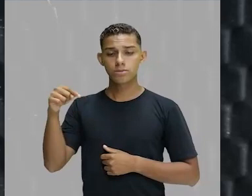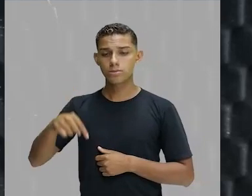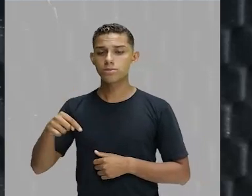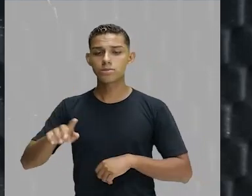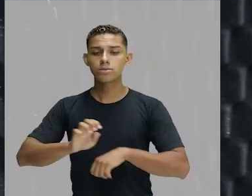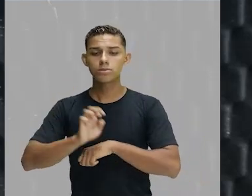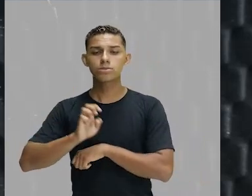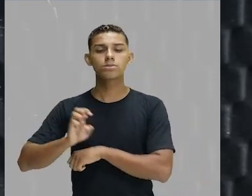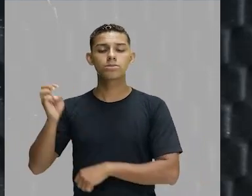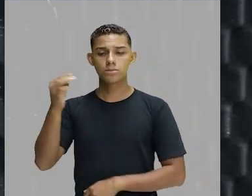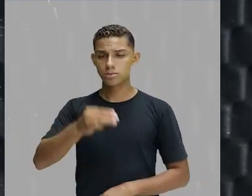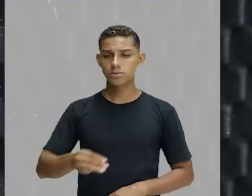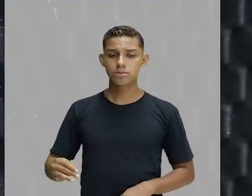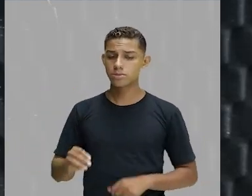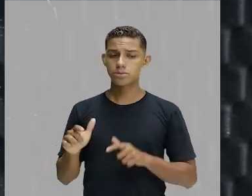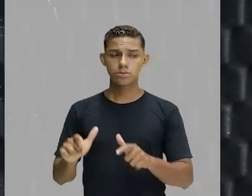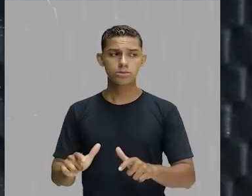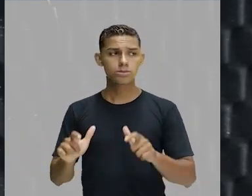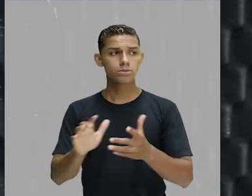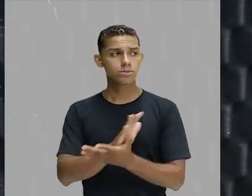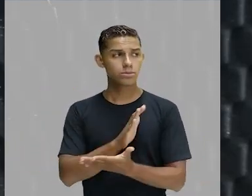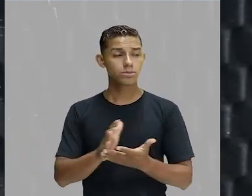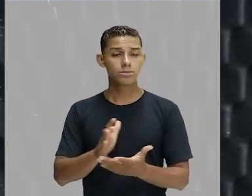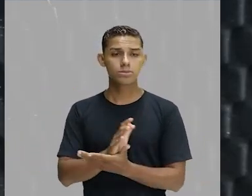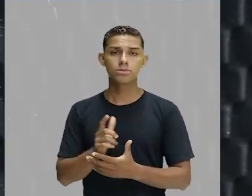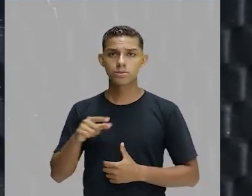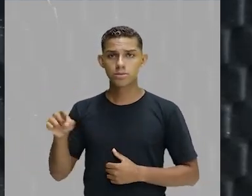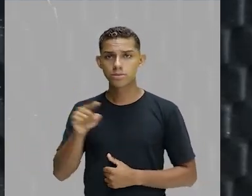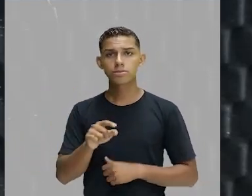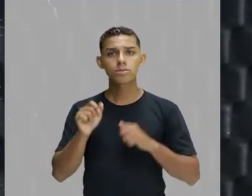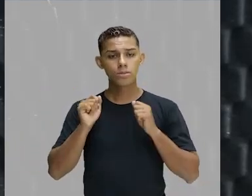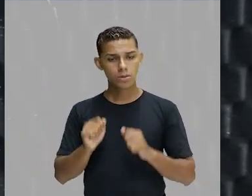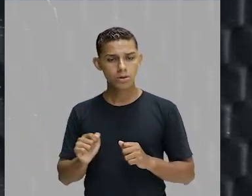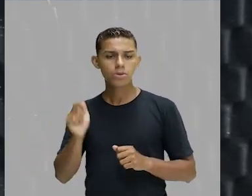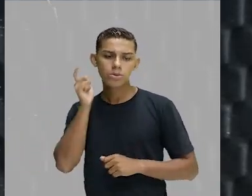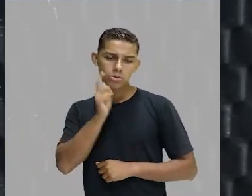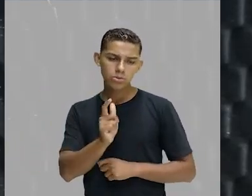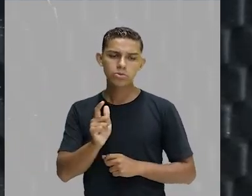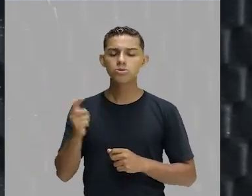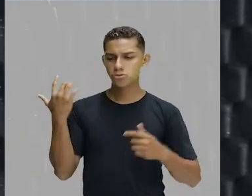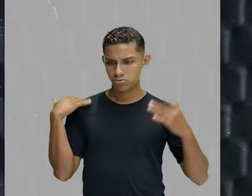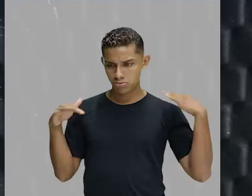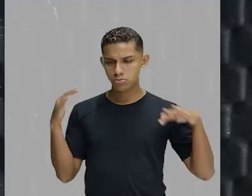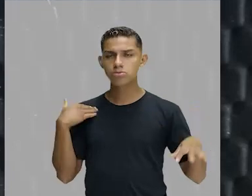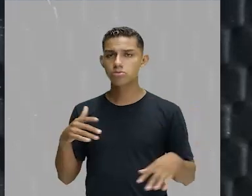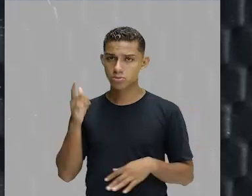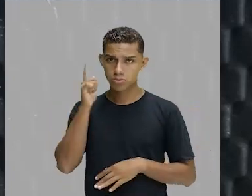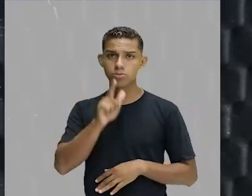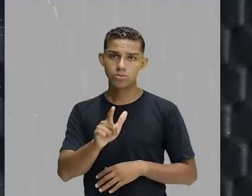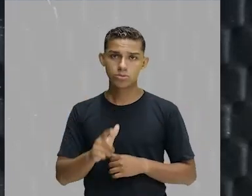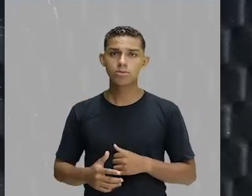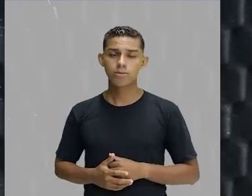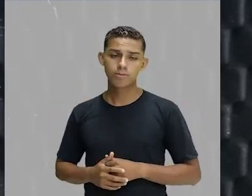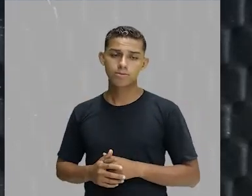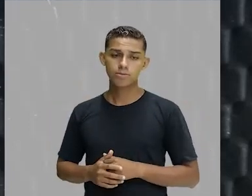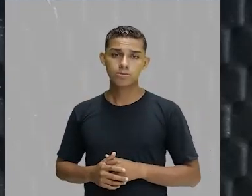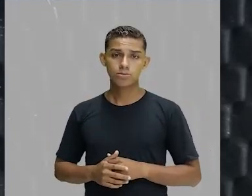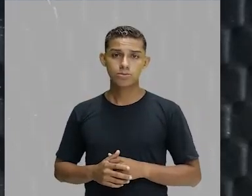aqui alguns lugares que você consegue fazer esse tipo de passeio, tá? Então,